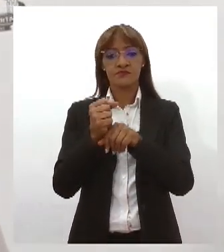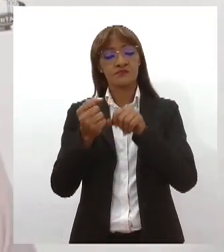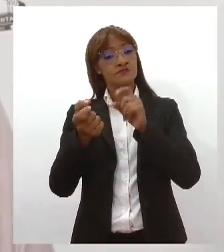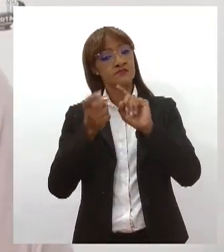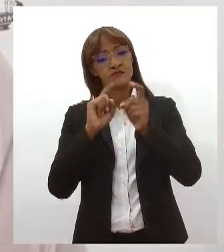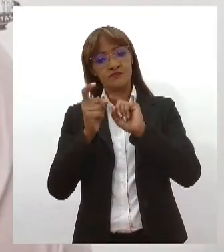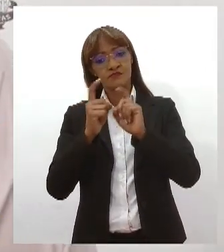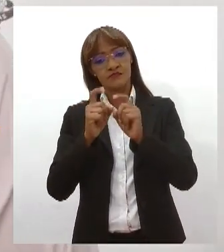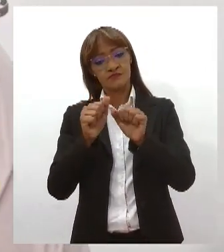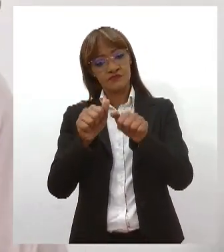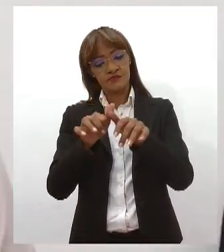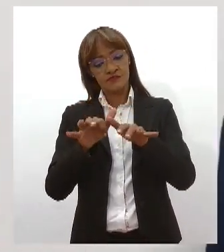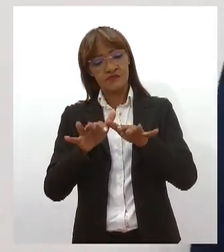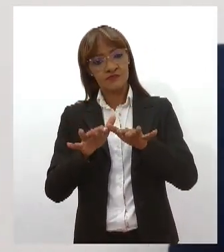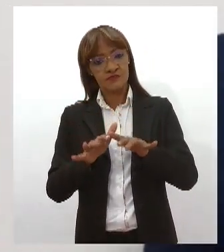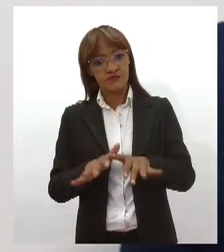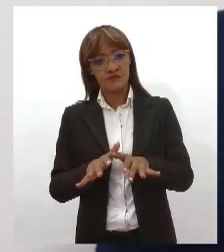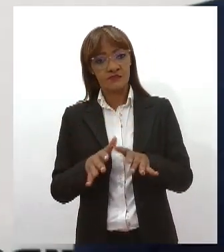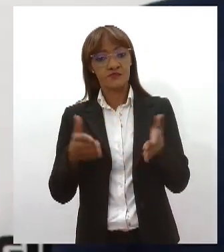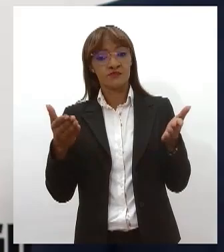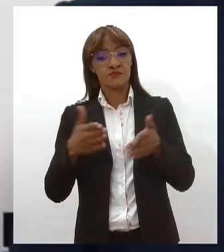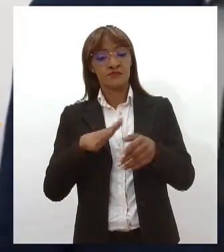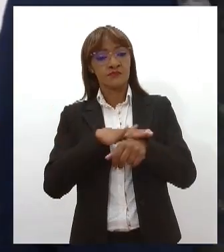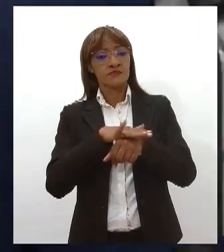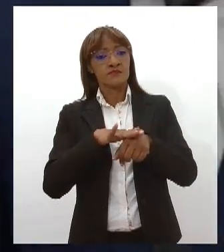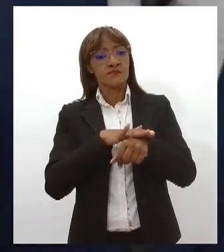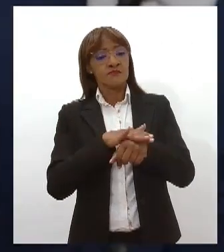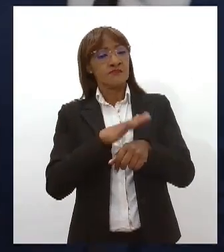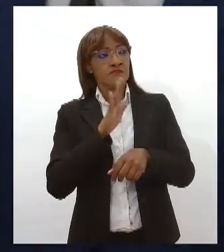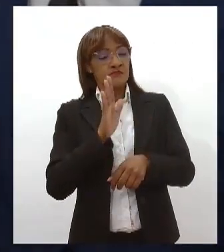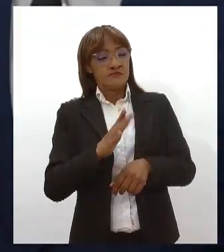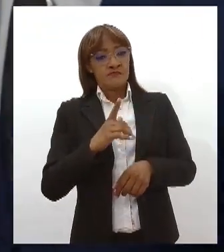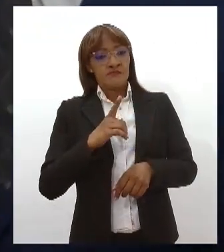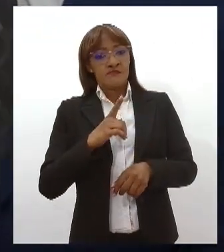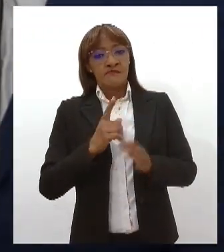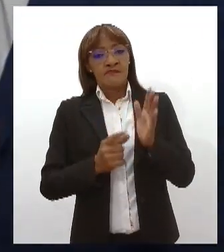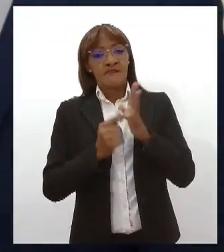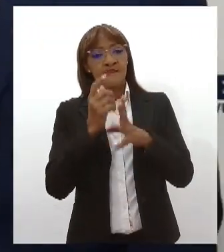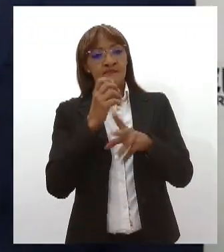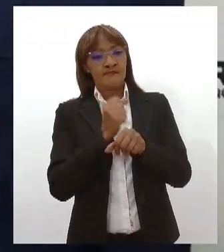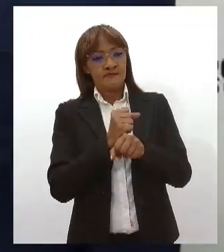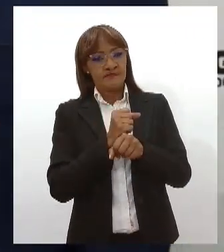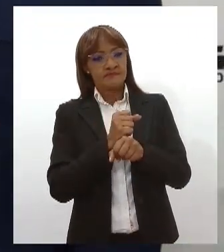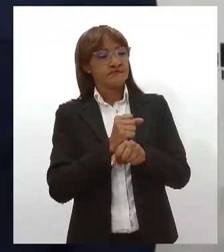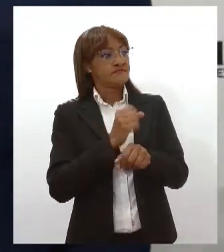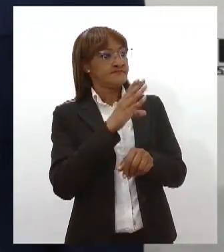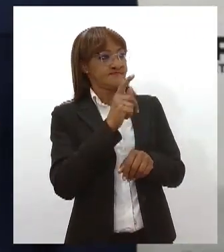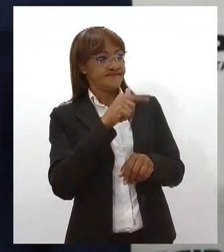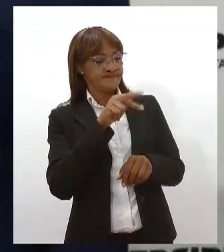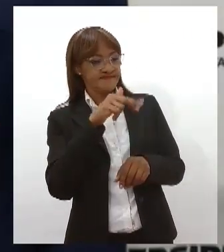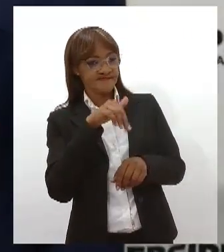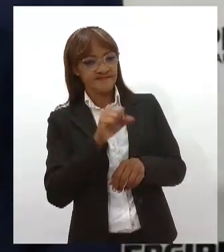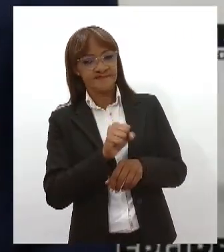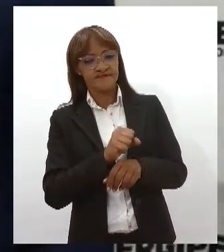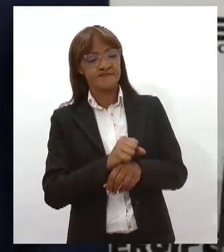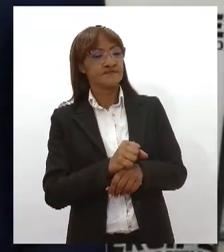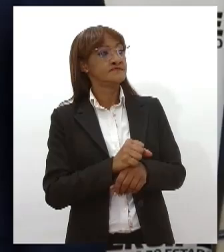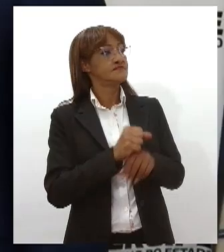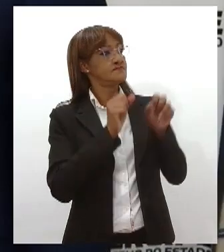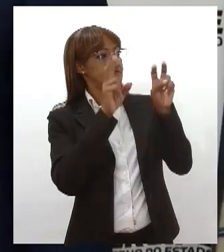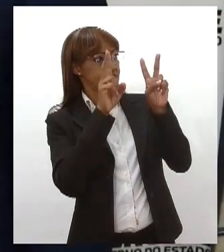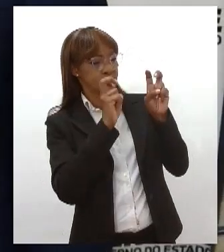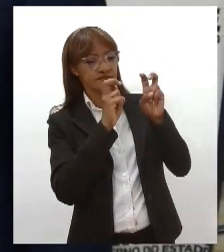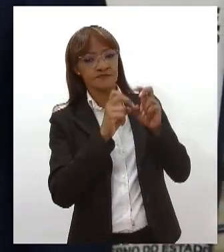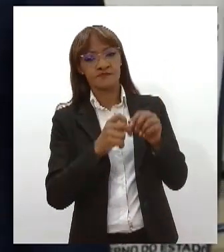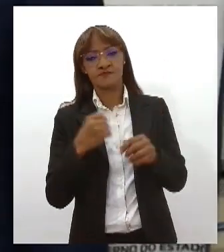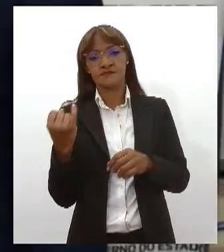gente conversa a partir de agora com o Superintendente de Orçamento da Cefaz, Carlos Eduardo Siqueira. um assunto muito interessante, mas que às